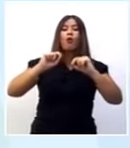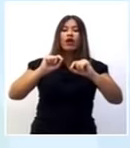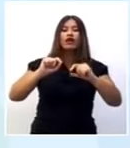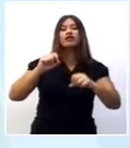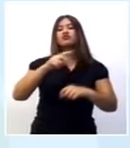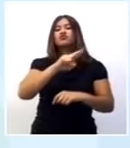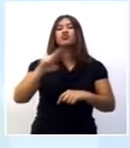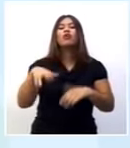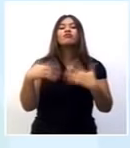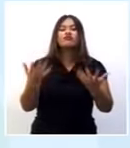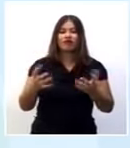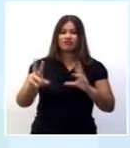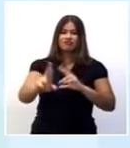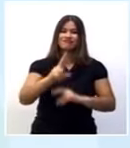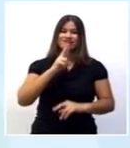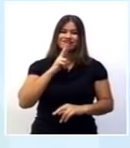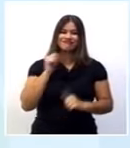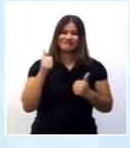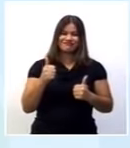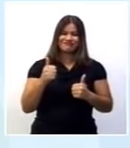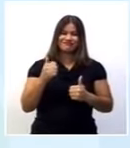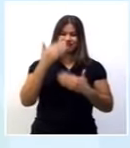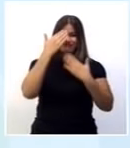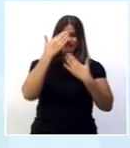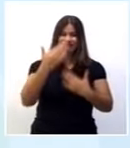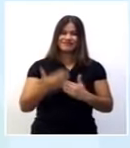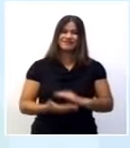conhecem. 2 minutinhos para responder no chat. Obrigada.